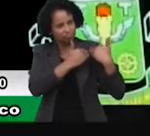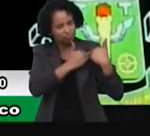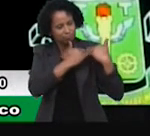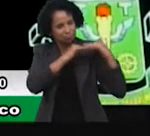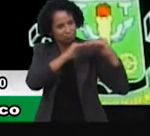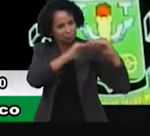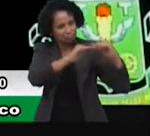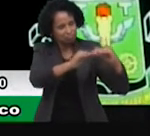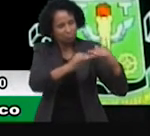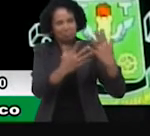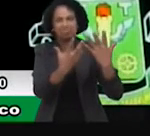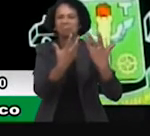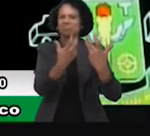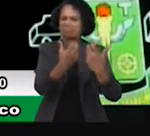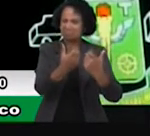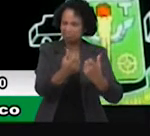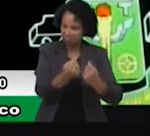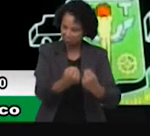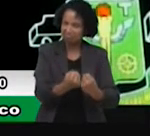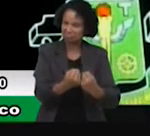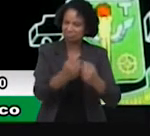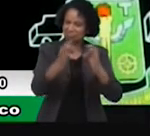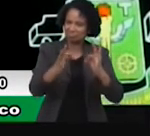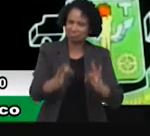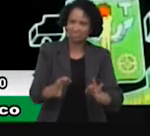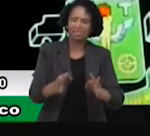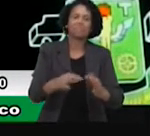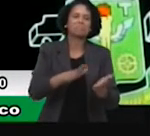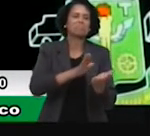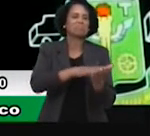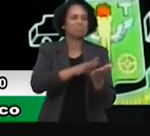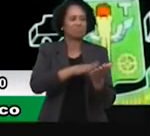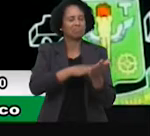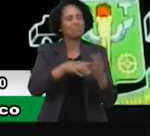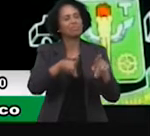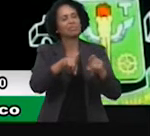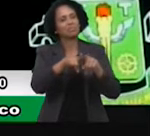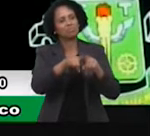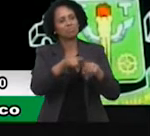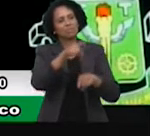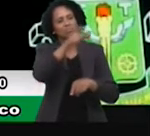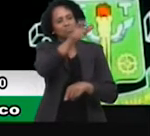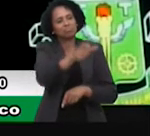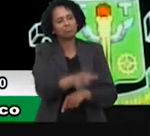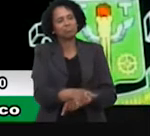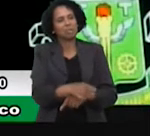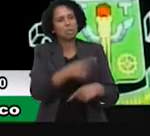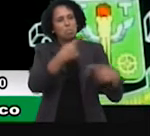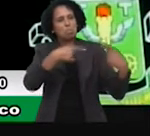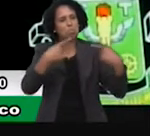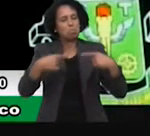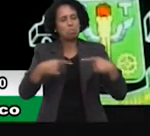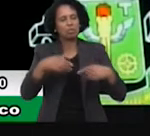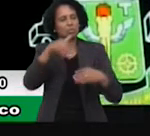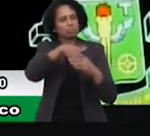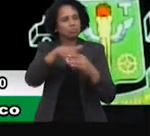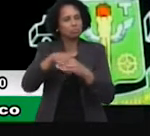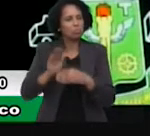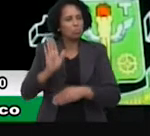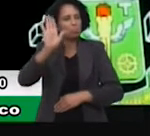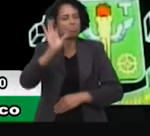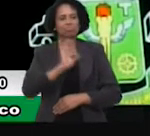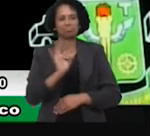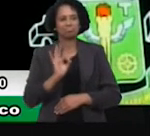Excelência correspondeu e agora... Por opção de Vossa Excelência, não disputou a eleição, mas pode ter certeza que Vossa Excelência